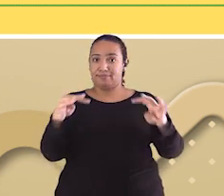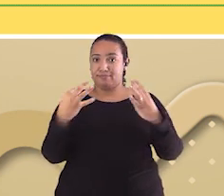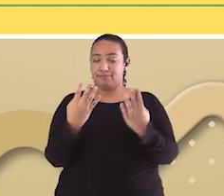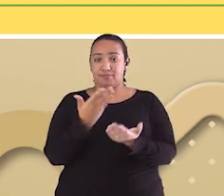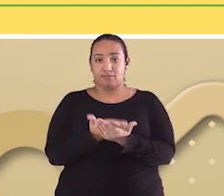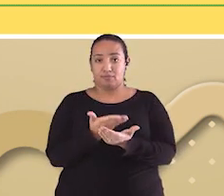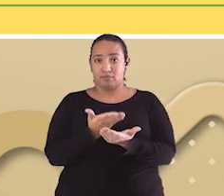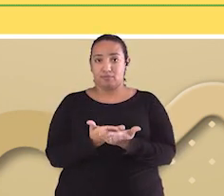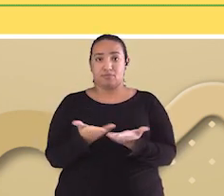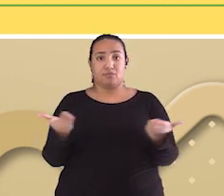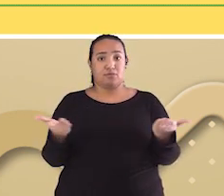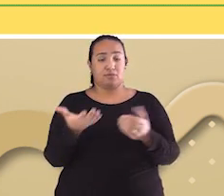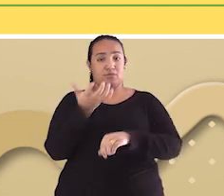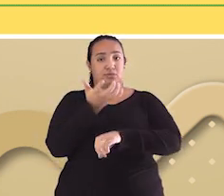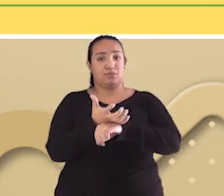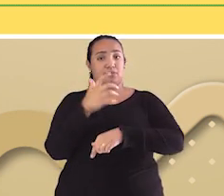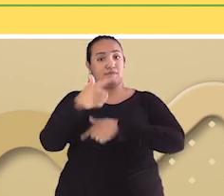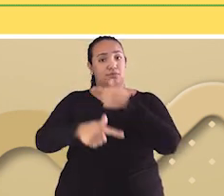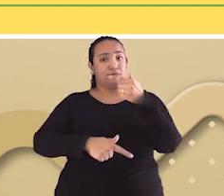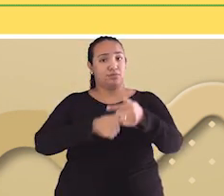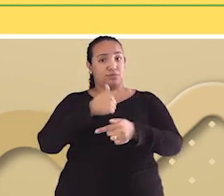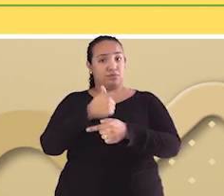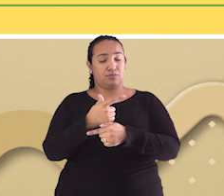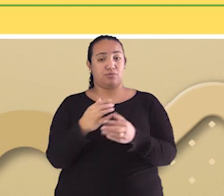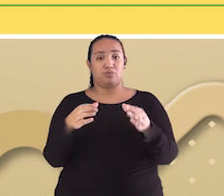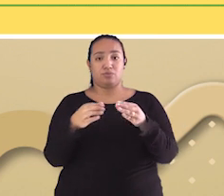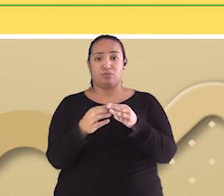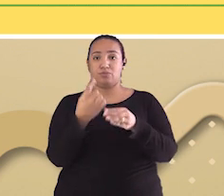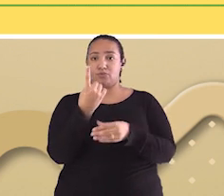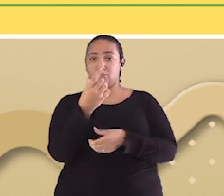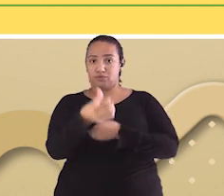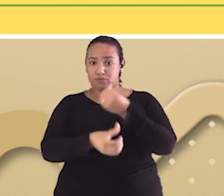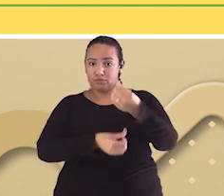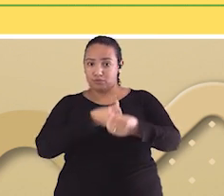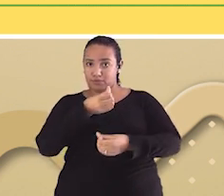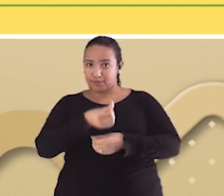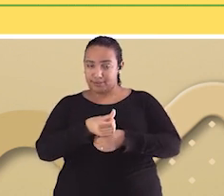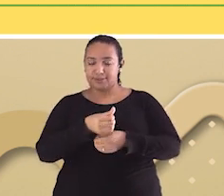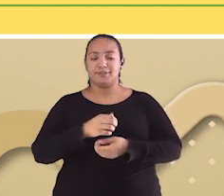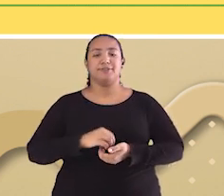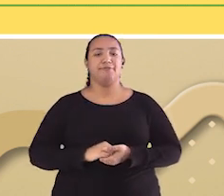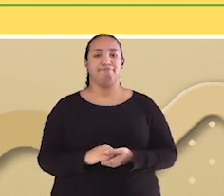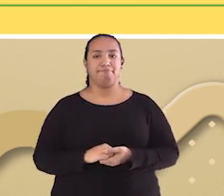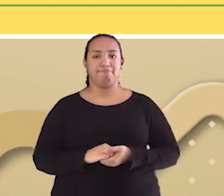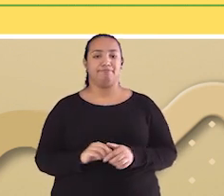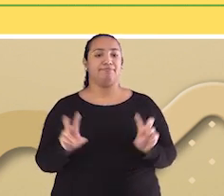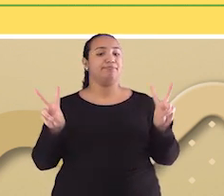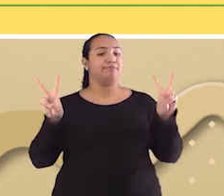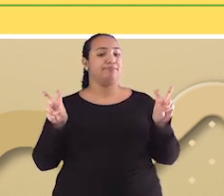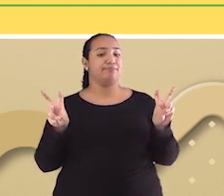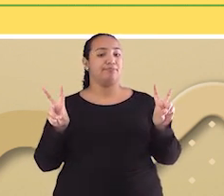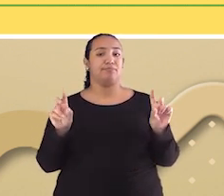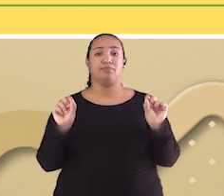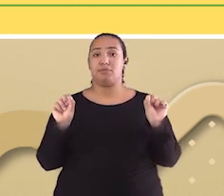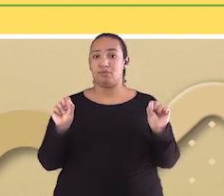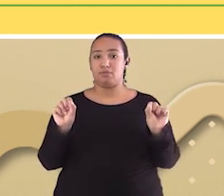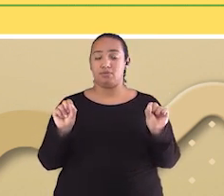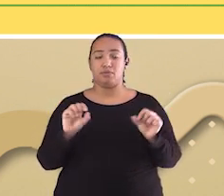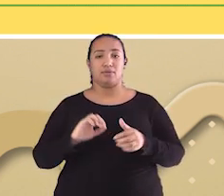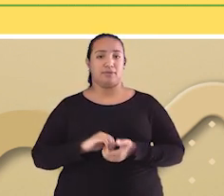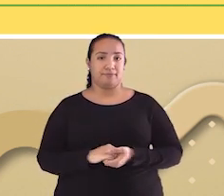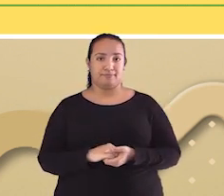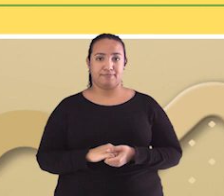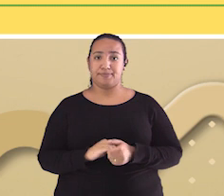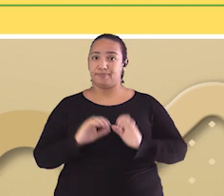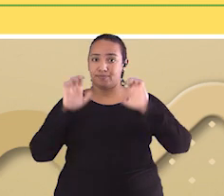acompanham, essa é uma aula de Geografia voltada para o primeiro ciclo da EJA, como já foi dito. O eixo temático a ser